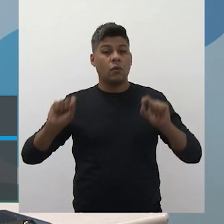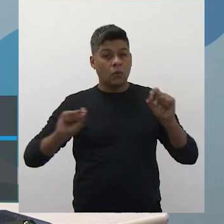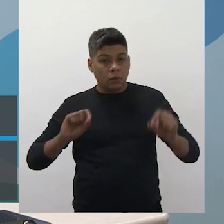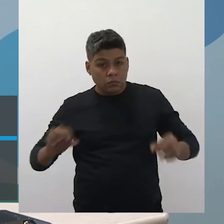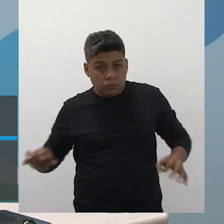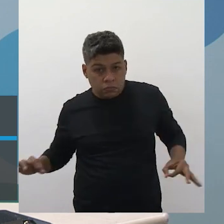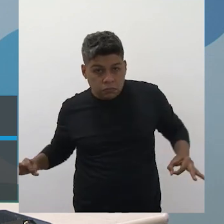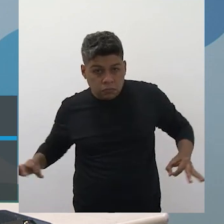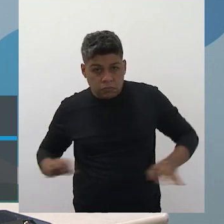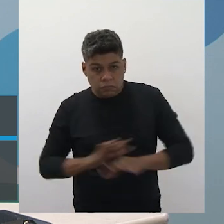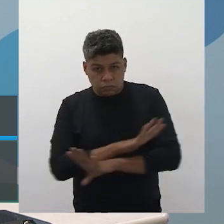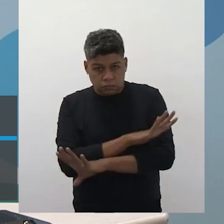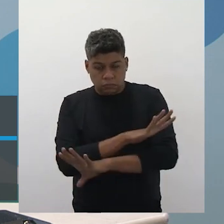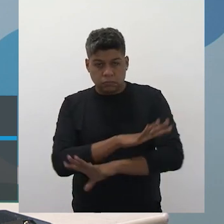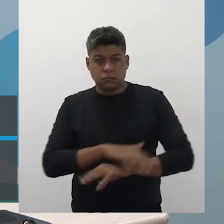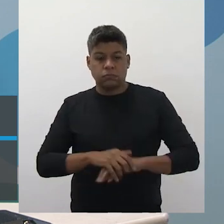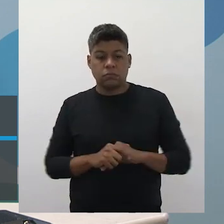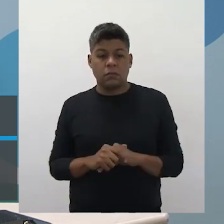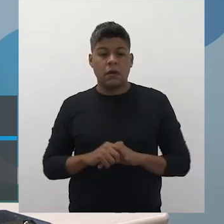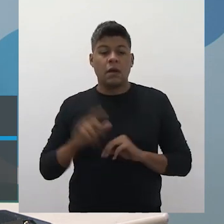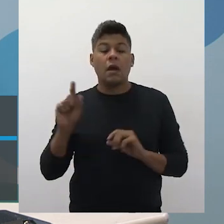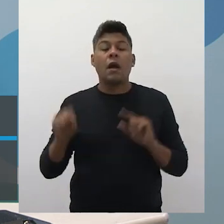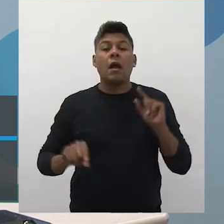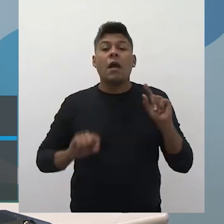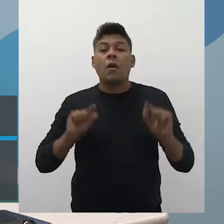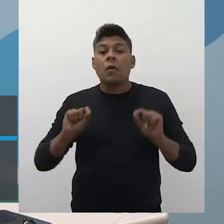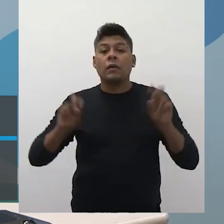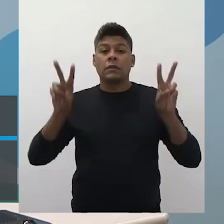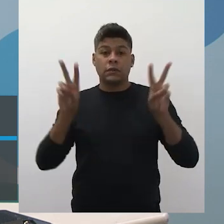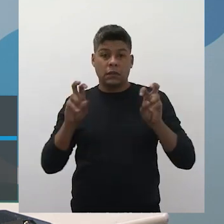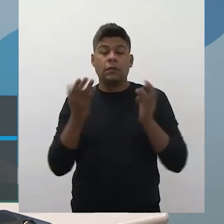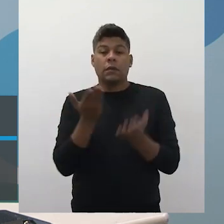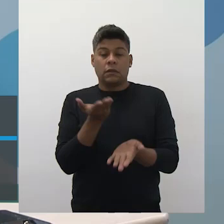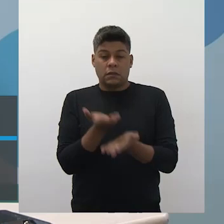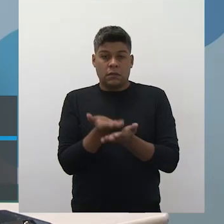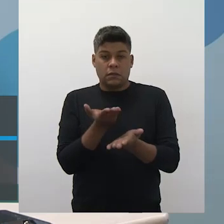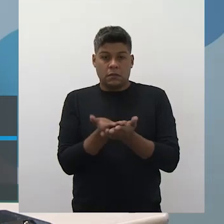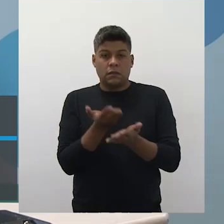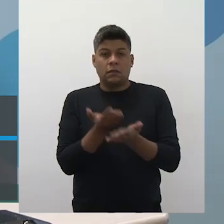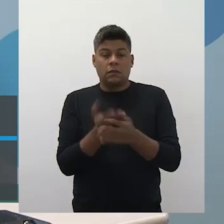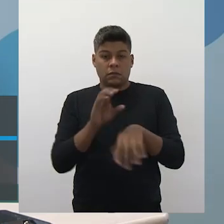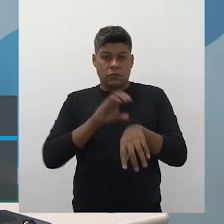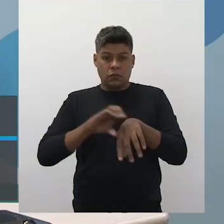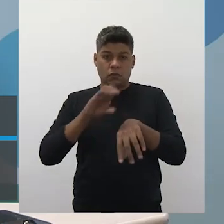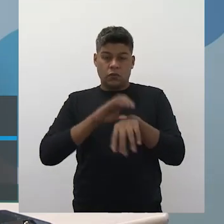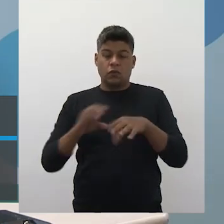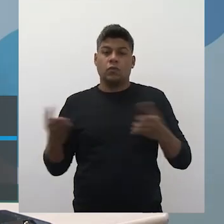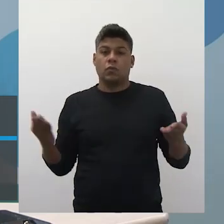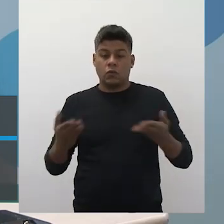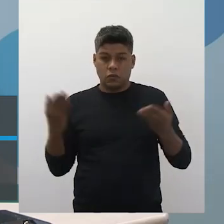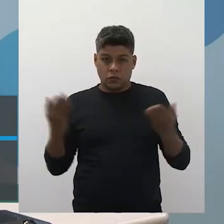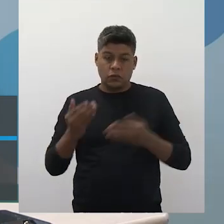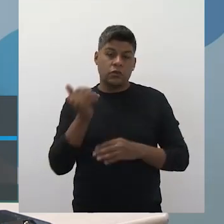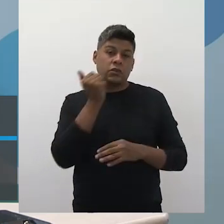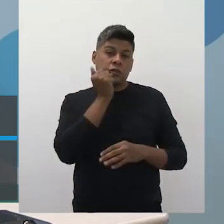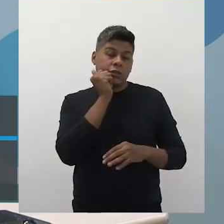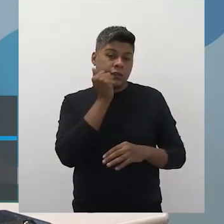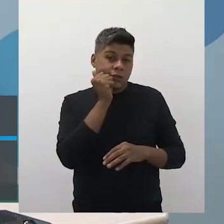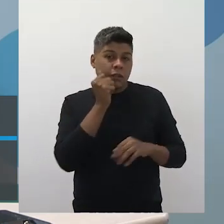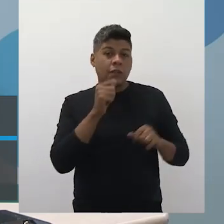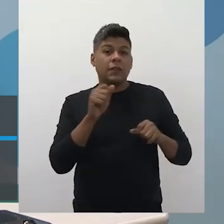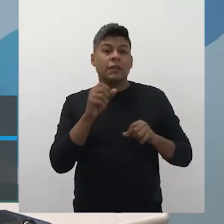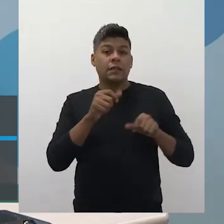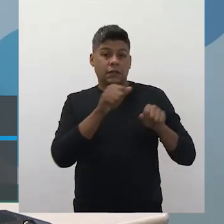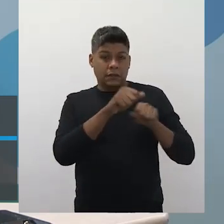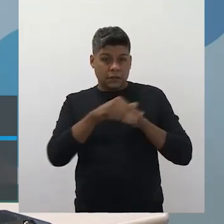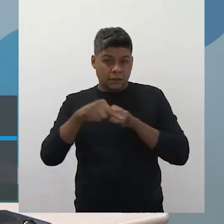etapa de finalização. Este será o tema da nossa formação de hoje, da área de ciência da natureza. Lembrando que a semana B, o pessoal